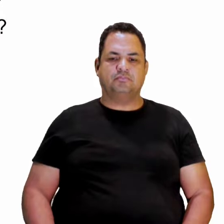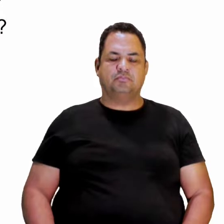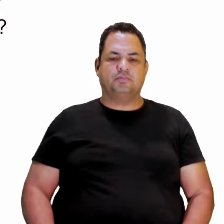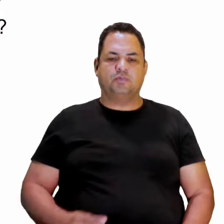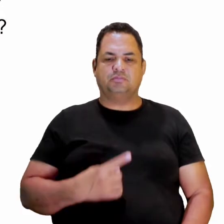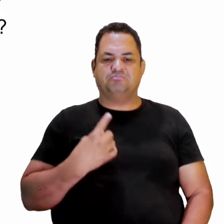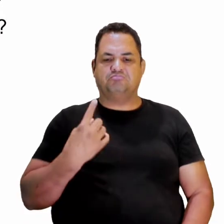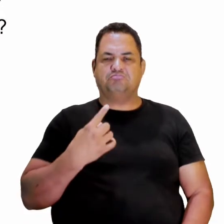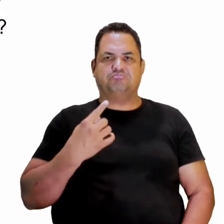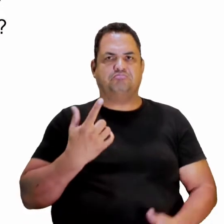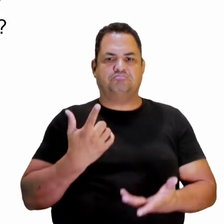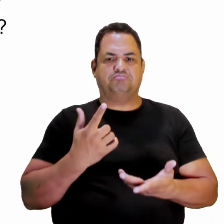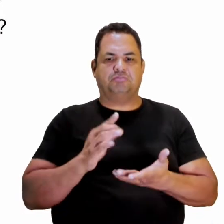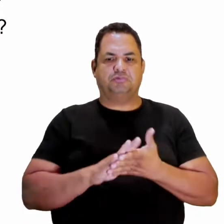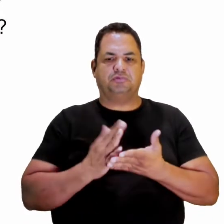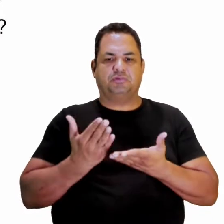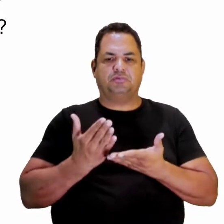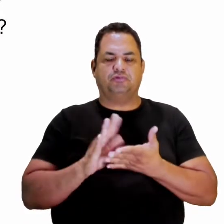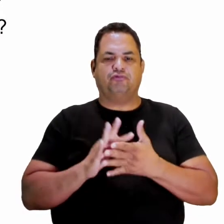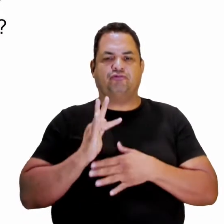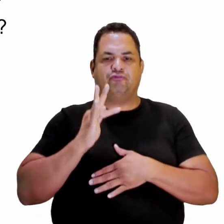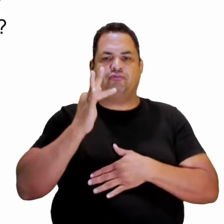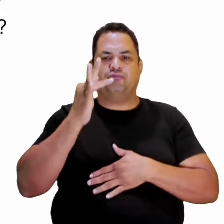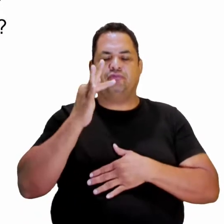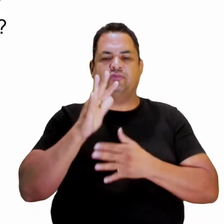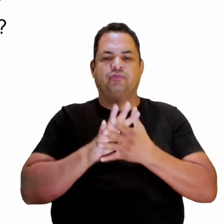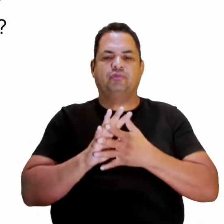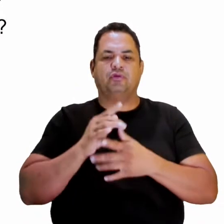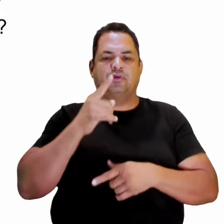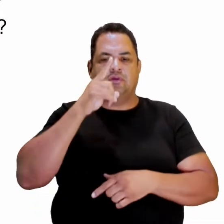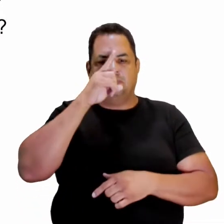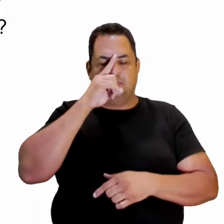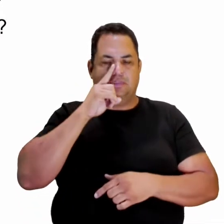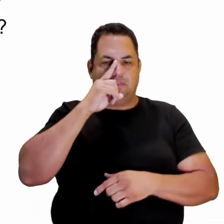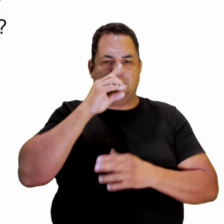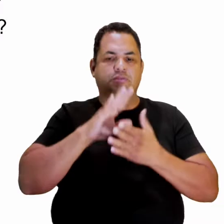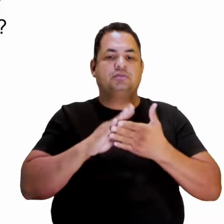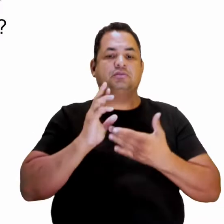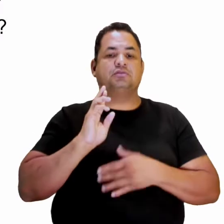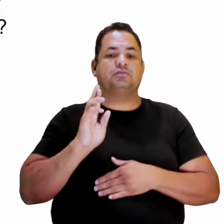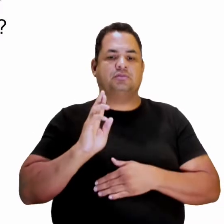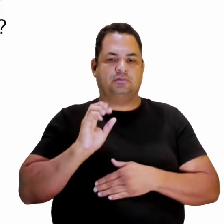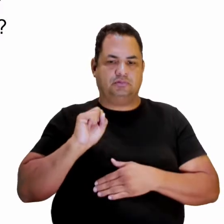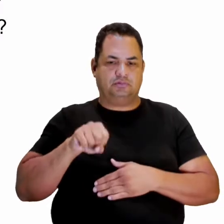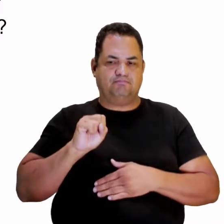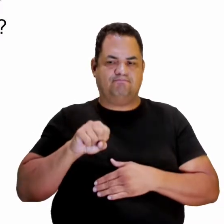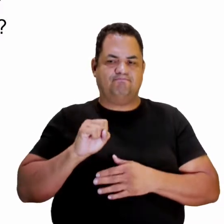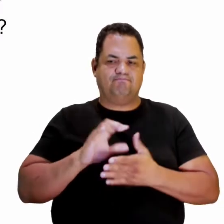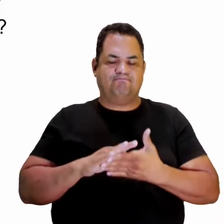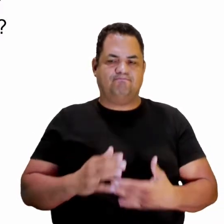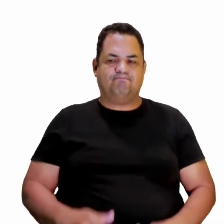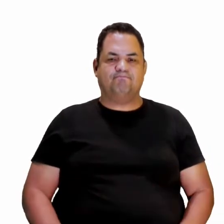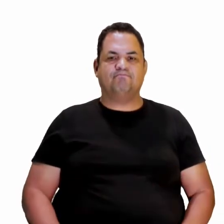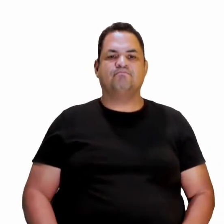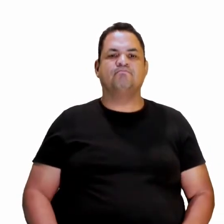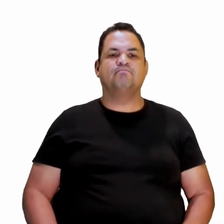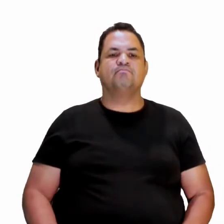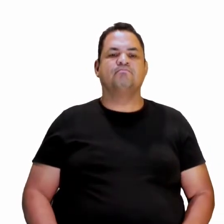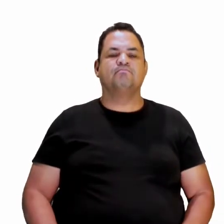nosso futuro em perigo, também é mentira, it's a lie, porque nós estamos sim, certo? E